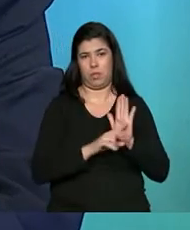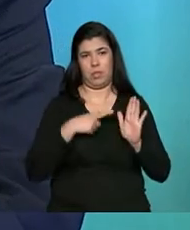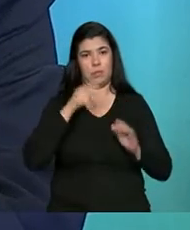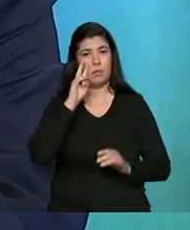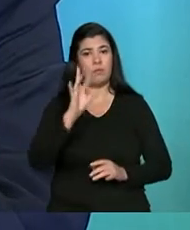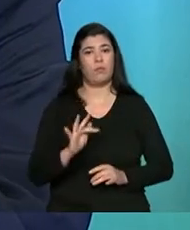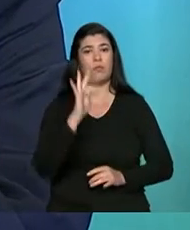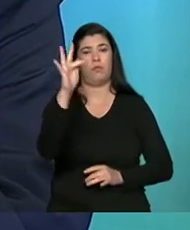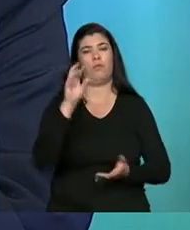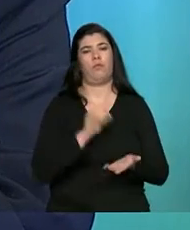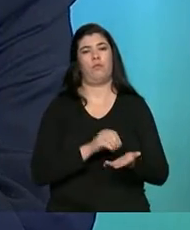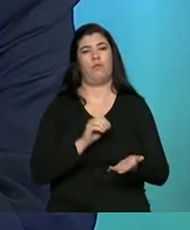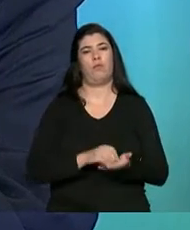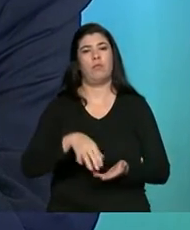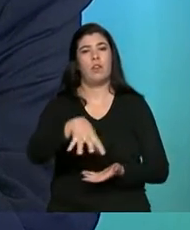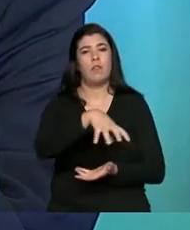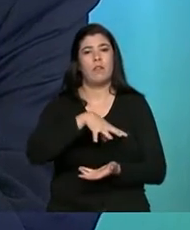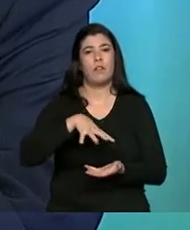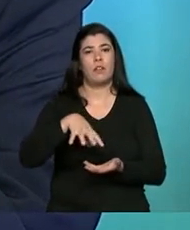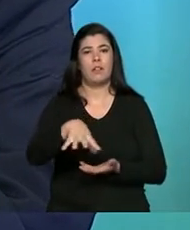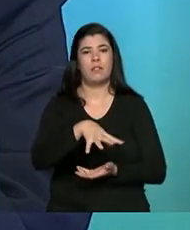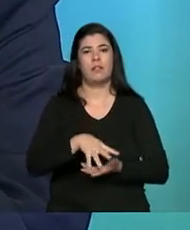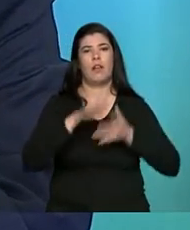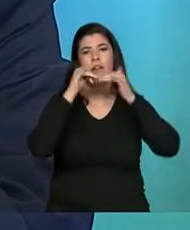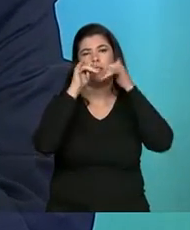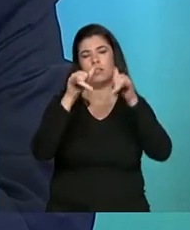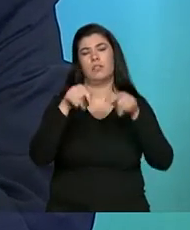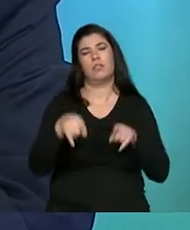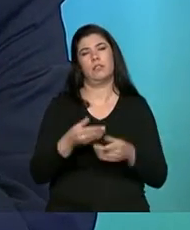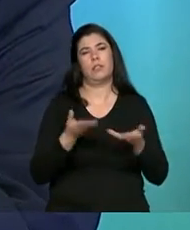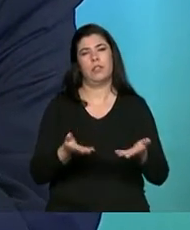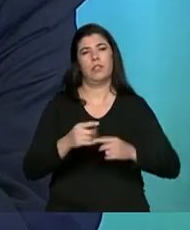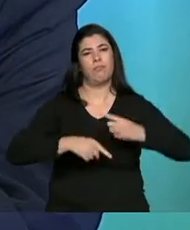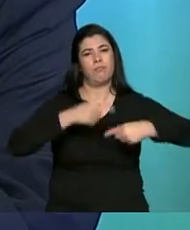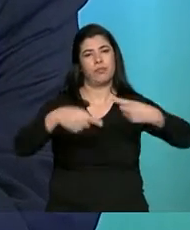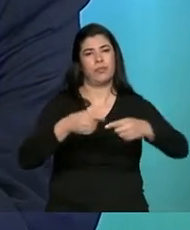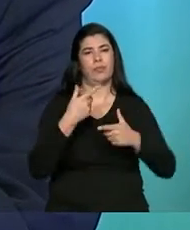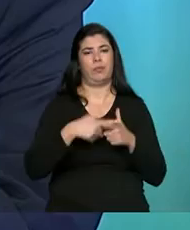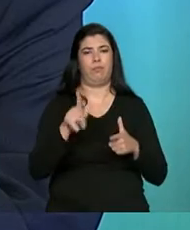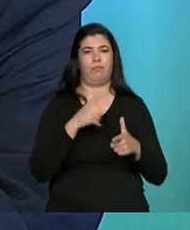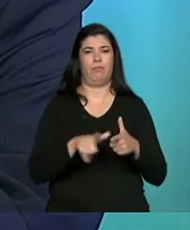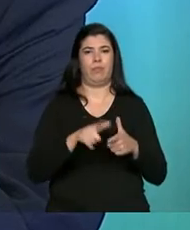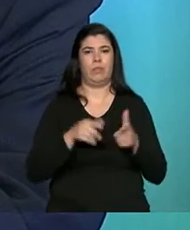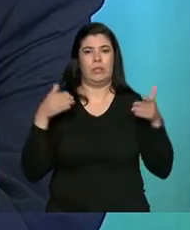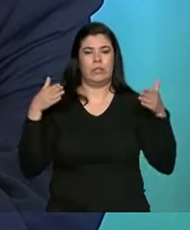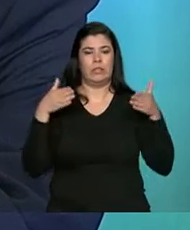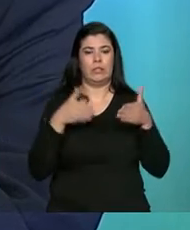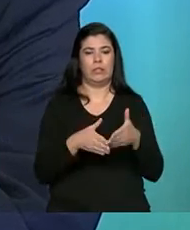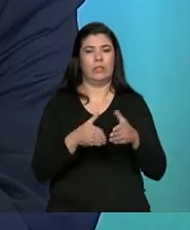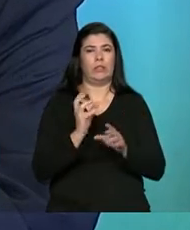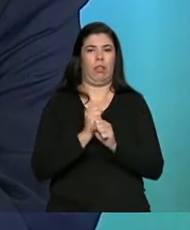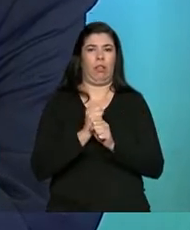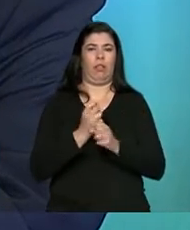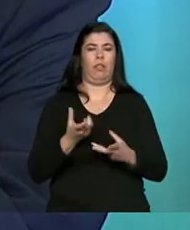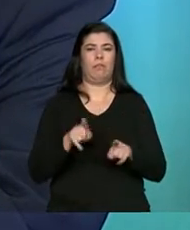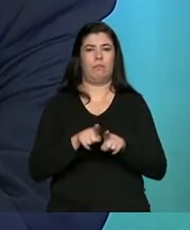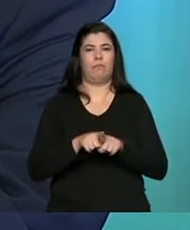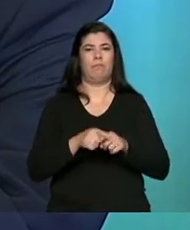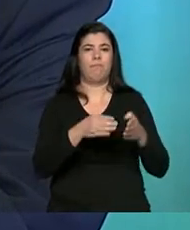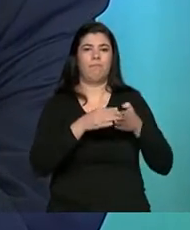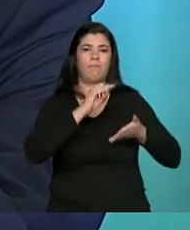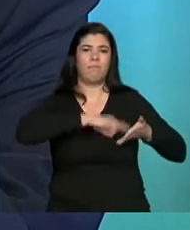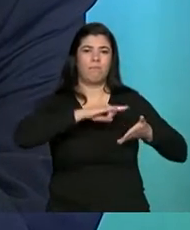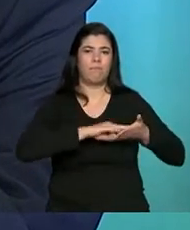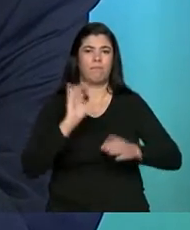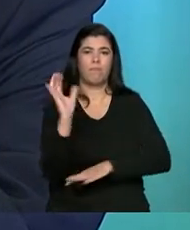aconteceram no setor elétrico isso teve um problema de de gargalos já no licenciamento ambiental seja nas